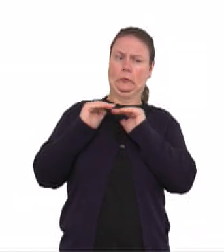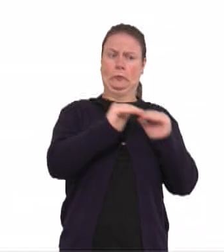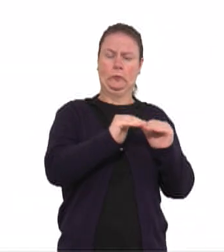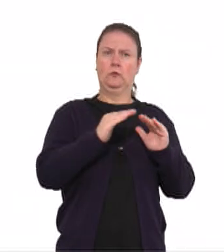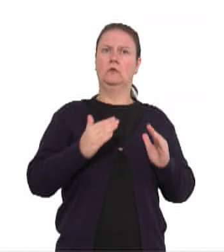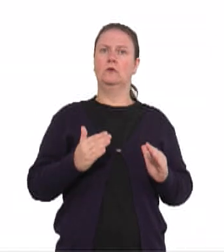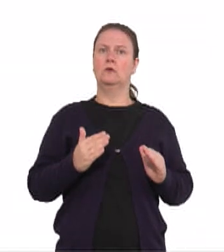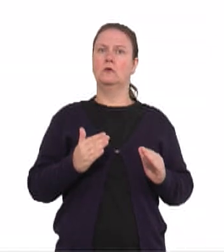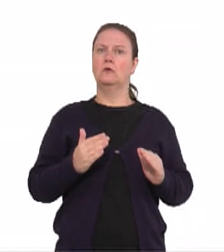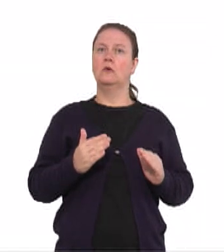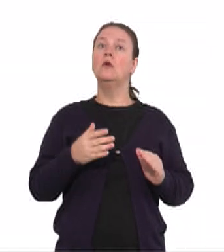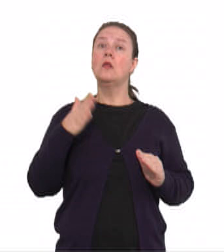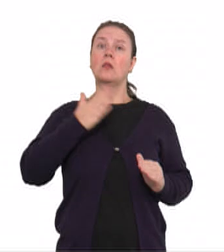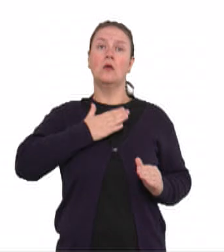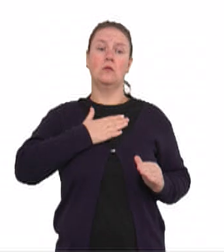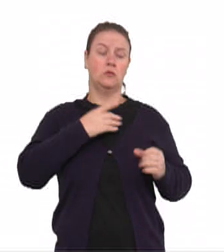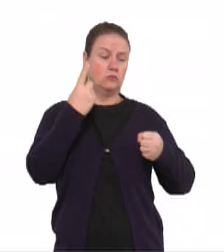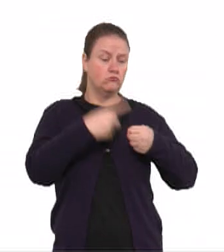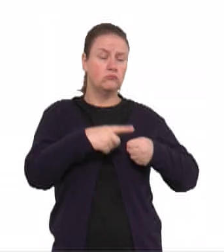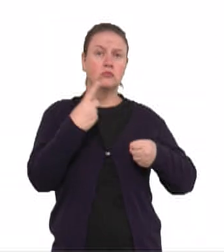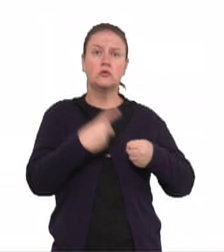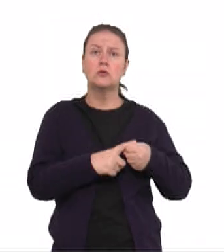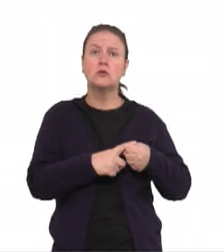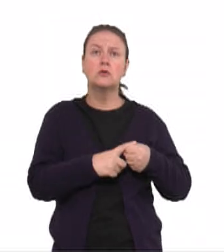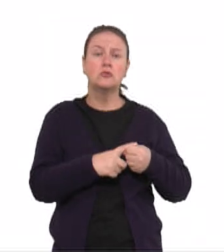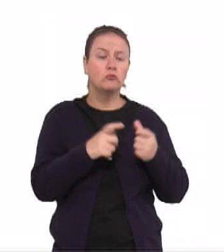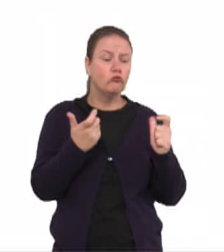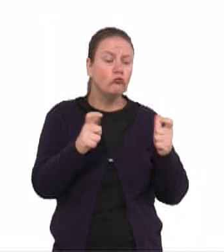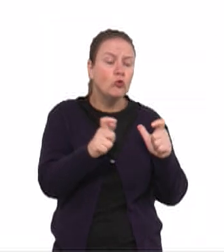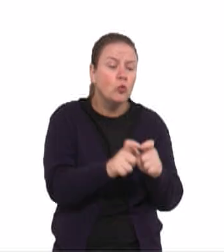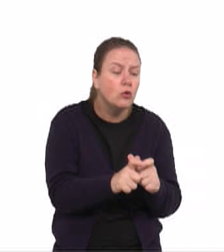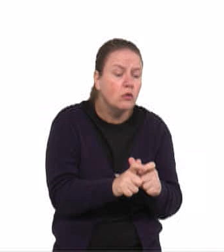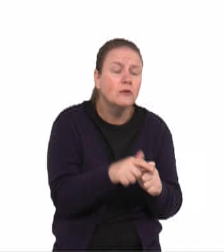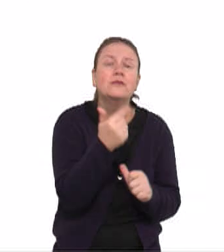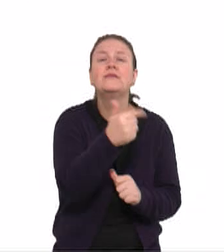outros. Lá na minha cidade, não havia.